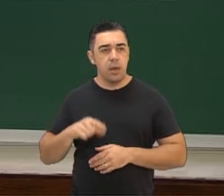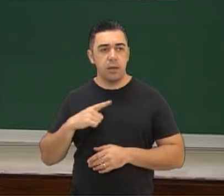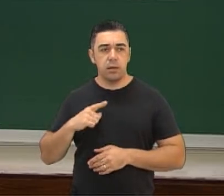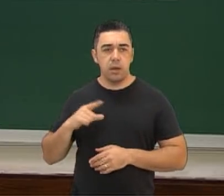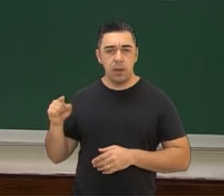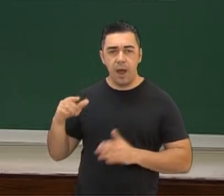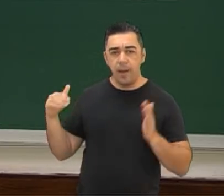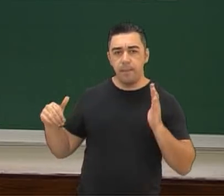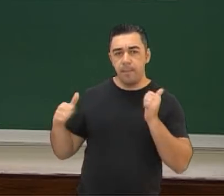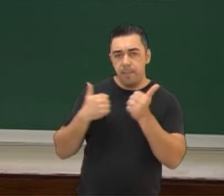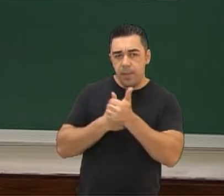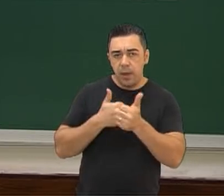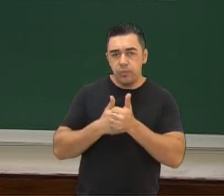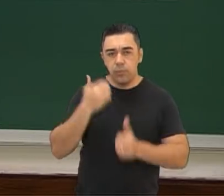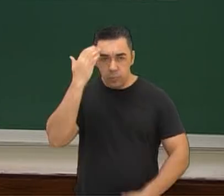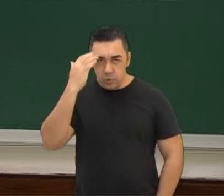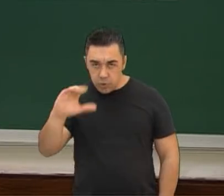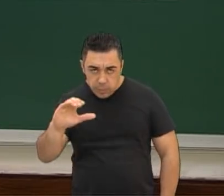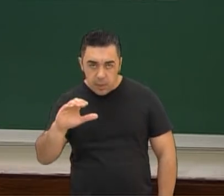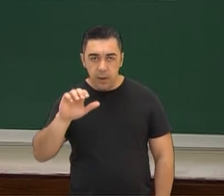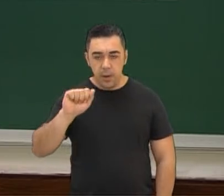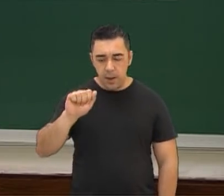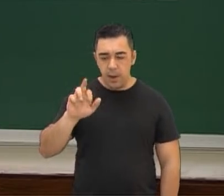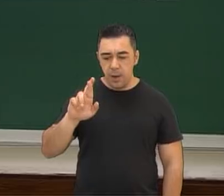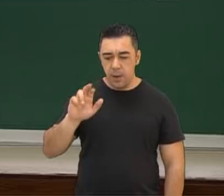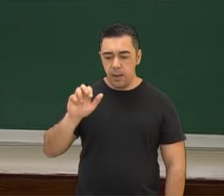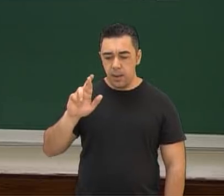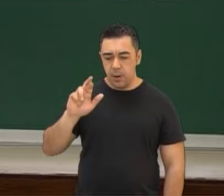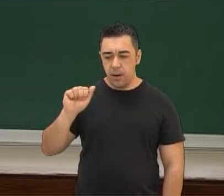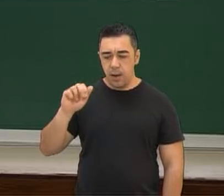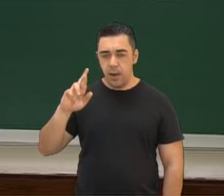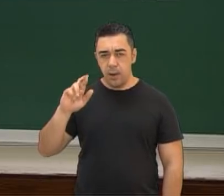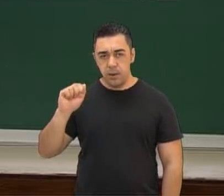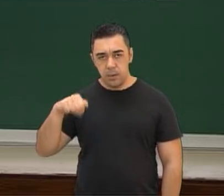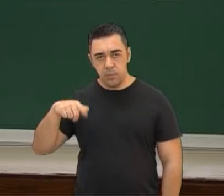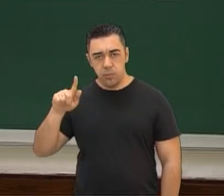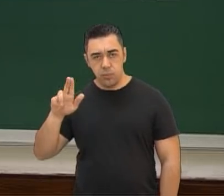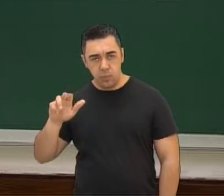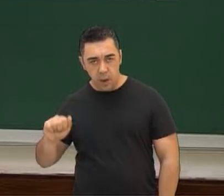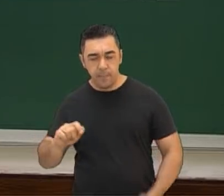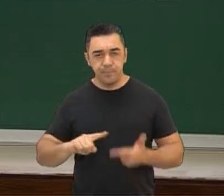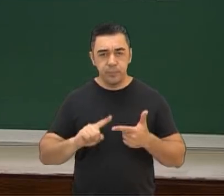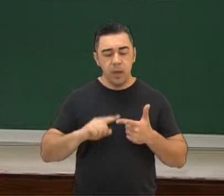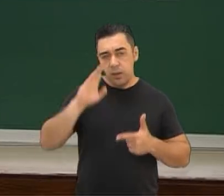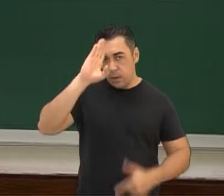até Curitiba, depois nós vamos ter ali um dos principais, que é o